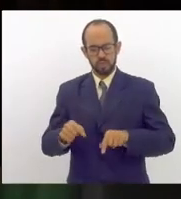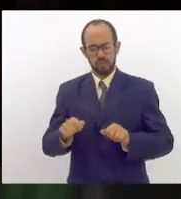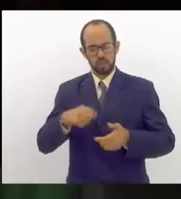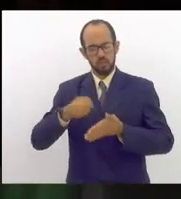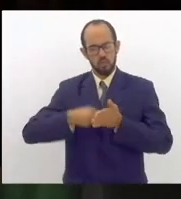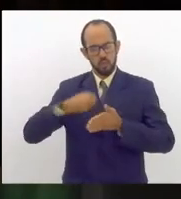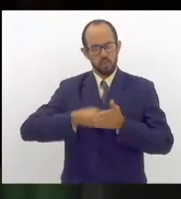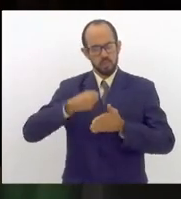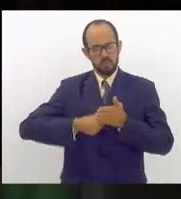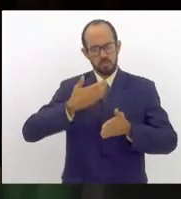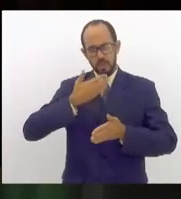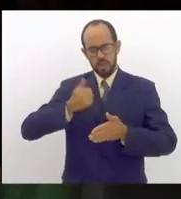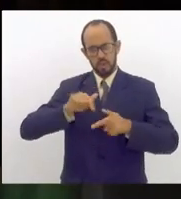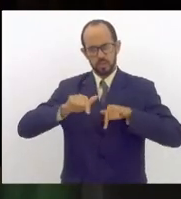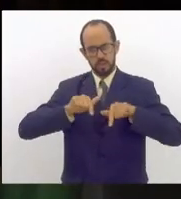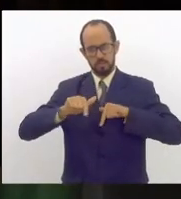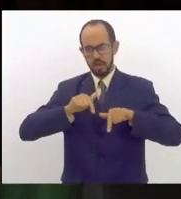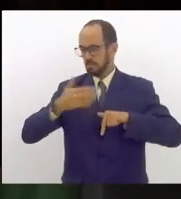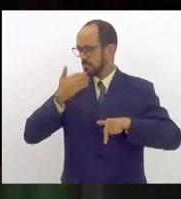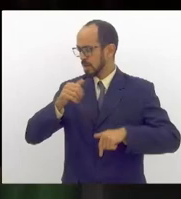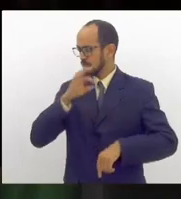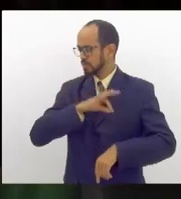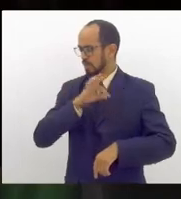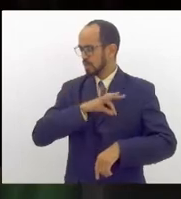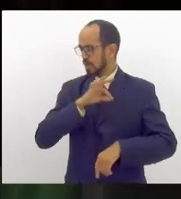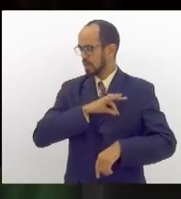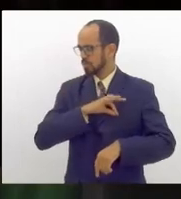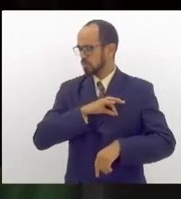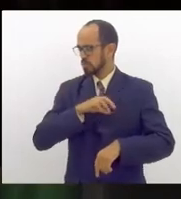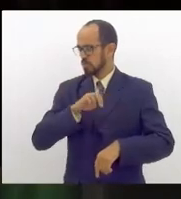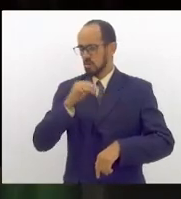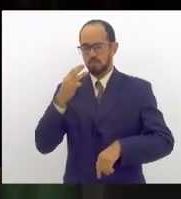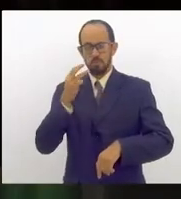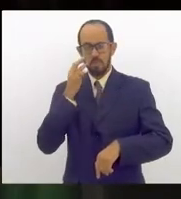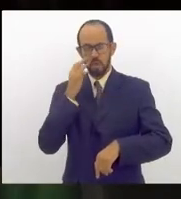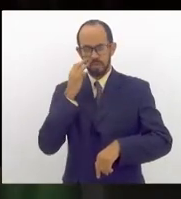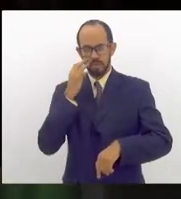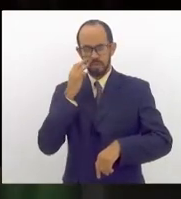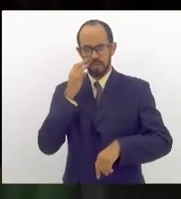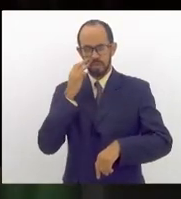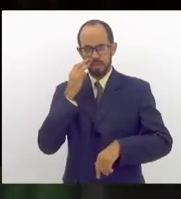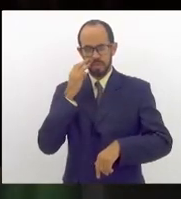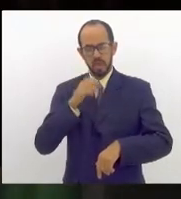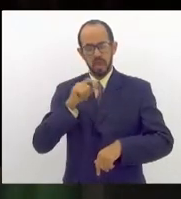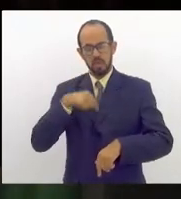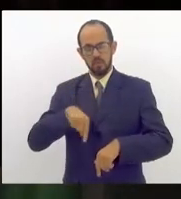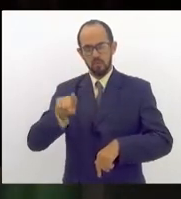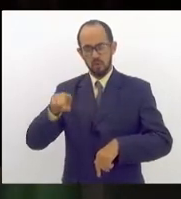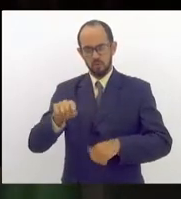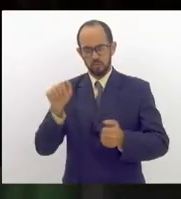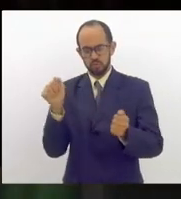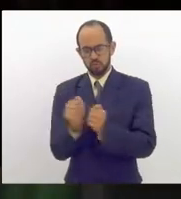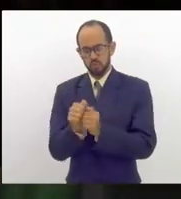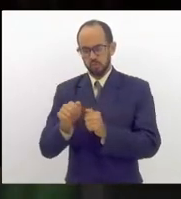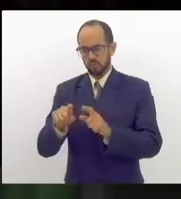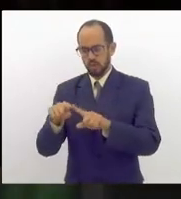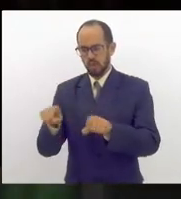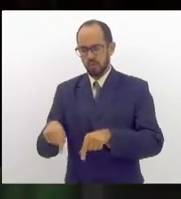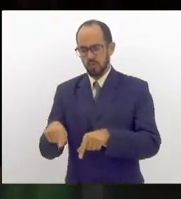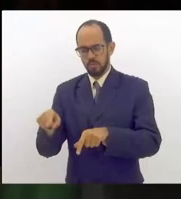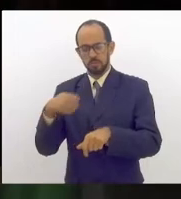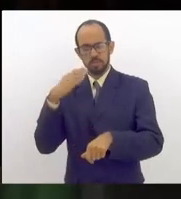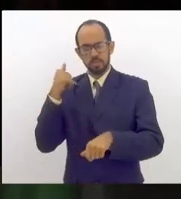e por melhores salários e Mônica Francisco prontamente foi ao encontro desses trabalhadores para saber o que estava